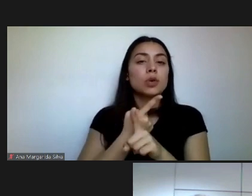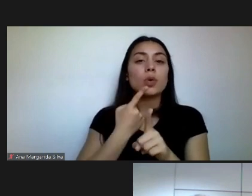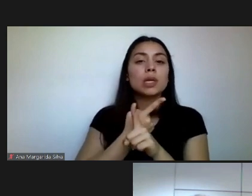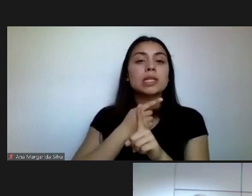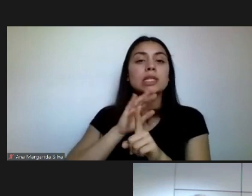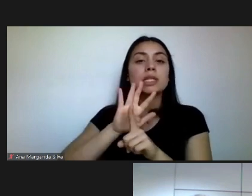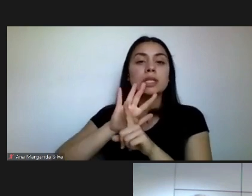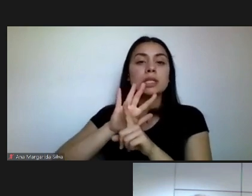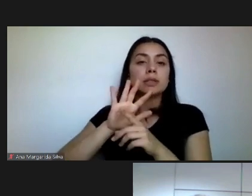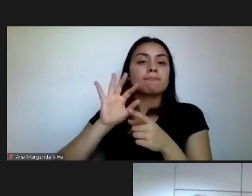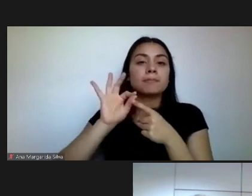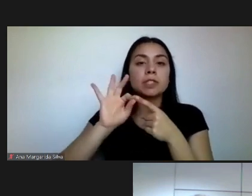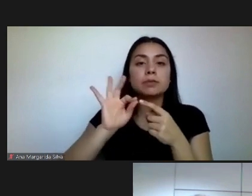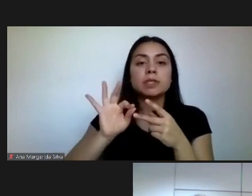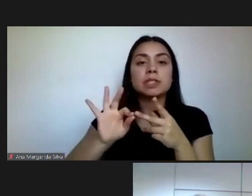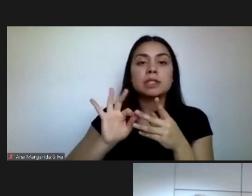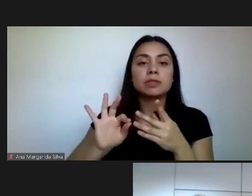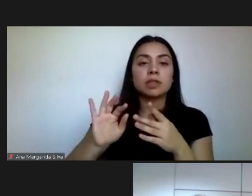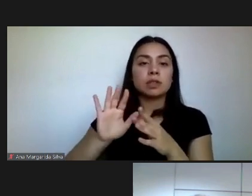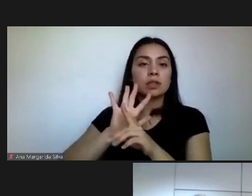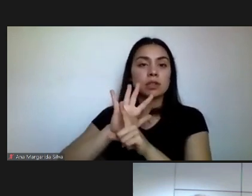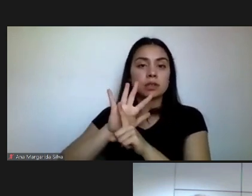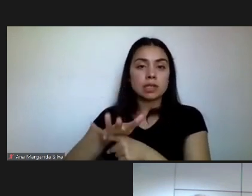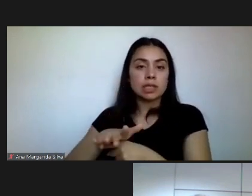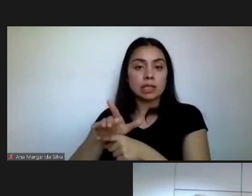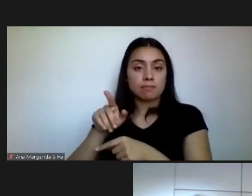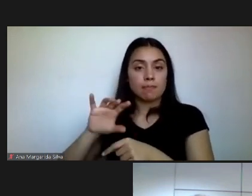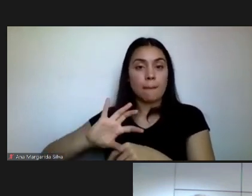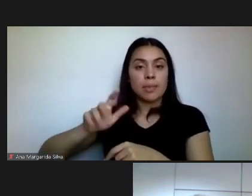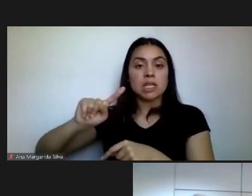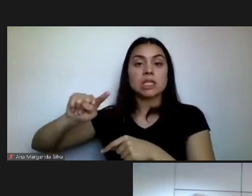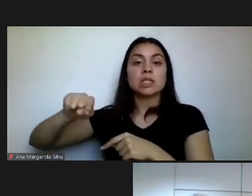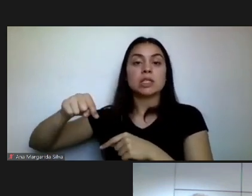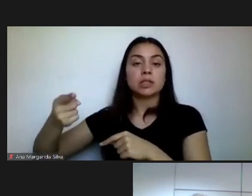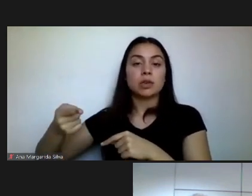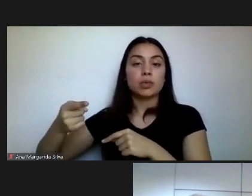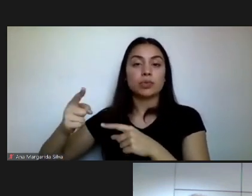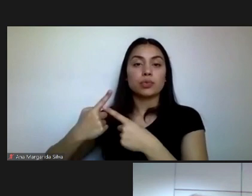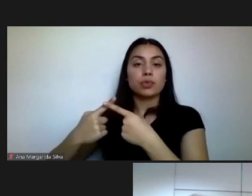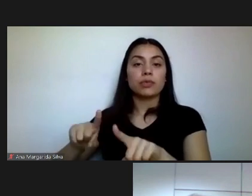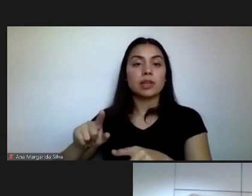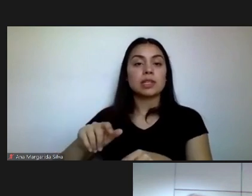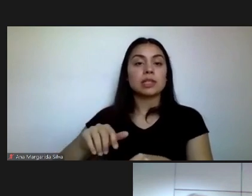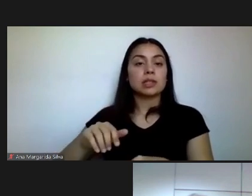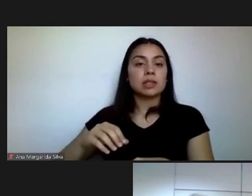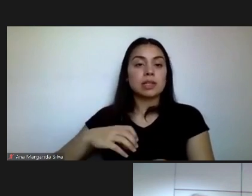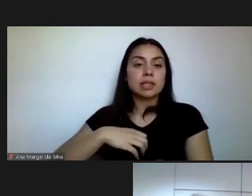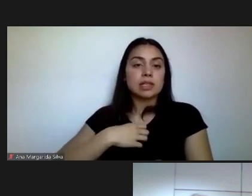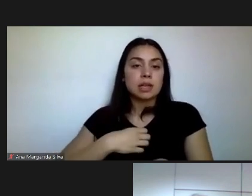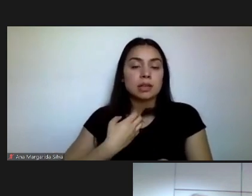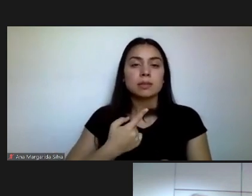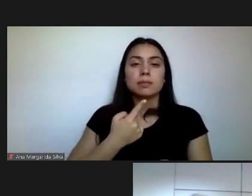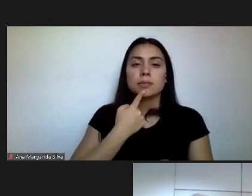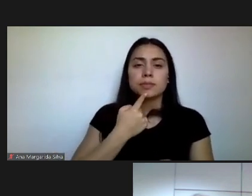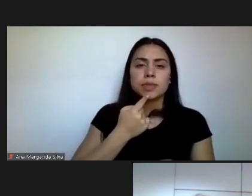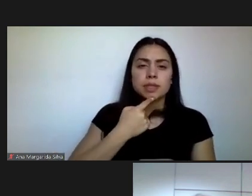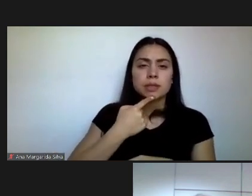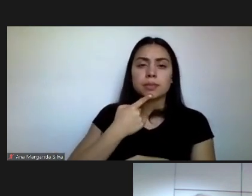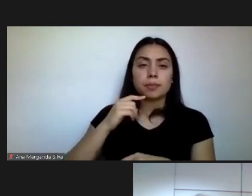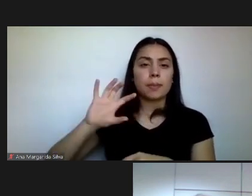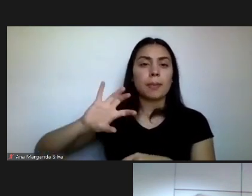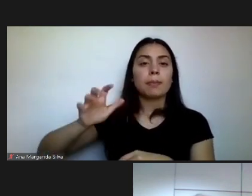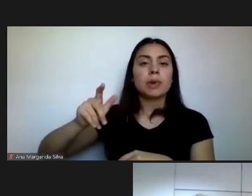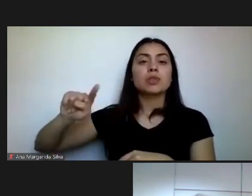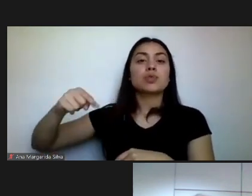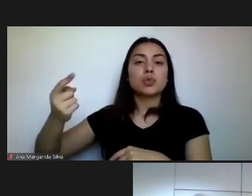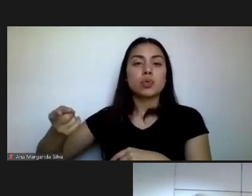que, obviamente, depende em termos de países, não é? Se existe população cigana, se existe população negra, se existe... Sabemos que pode